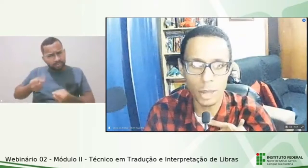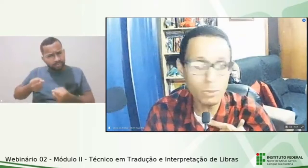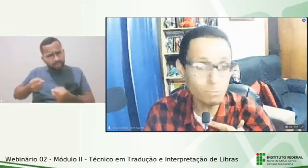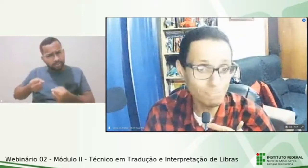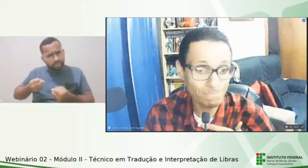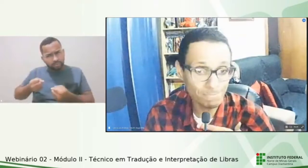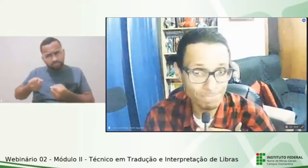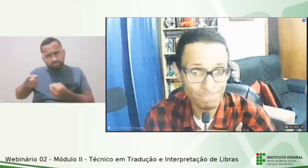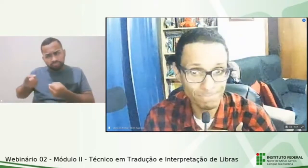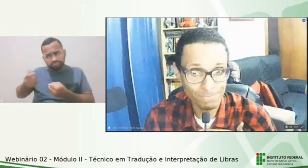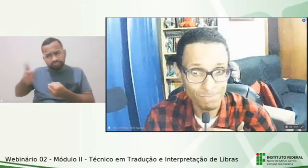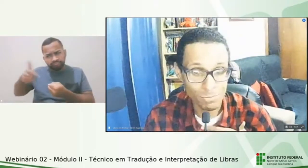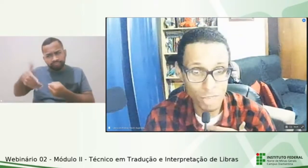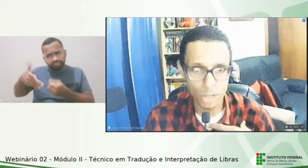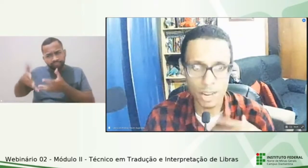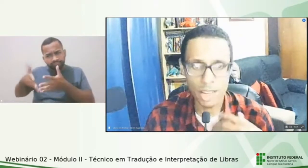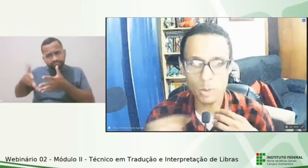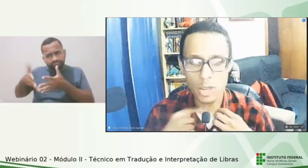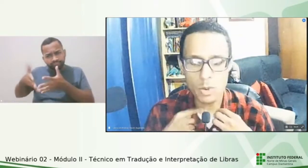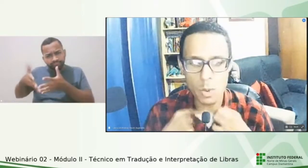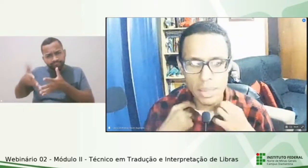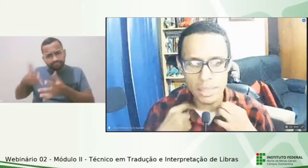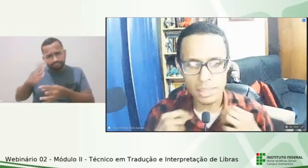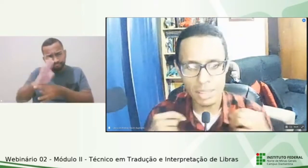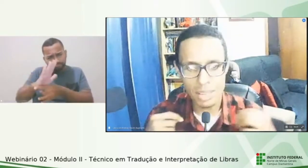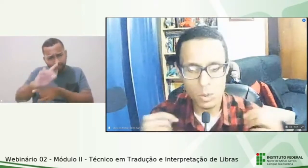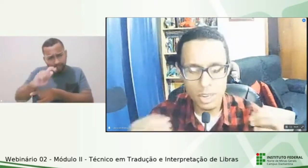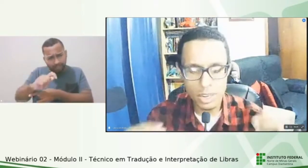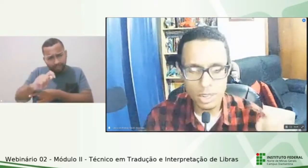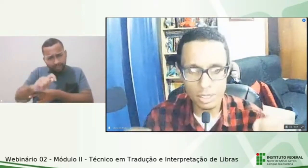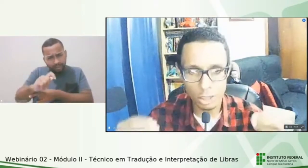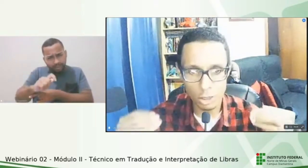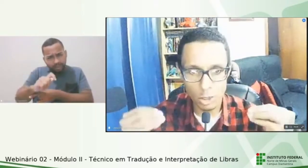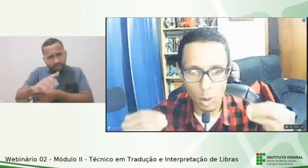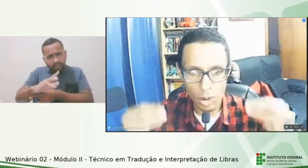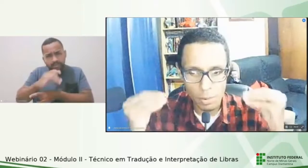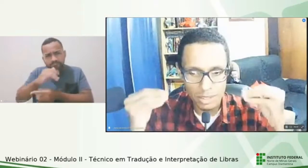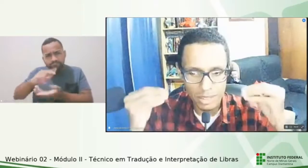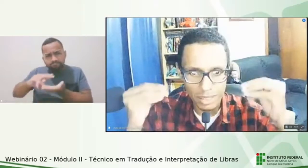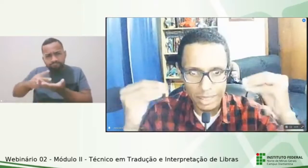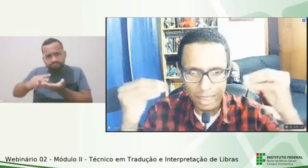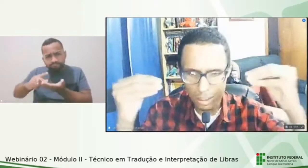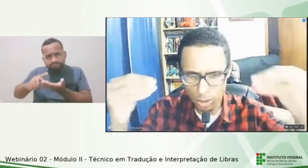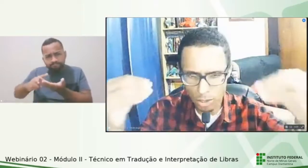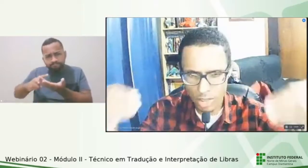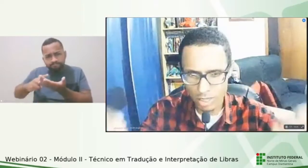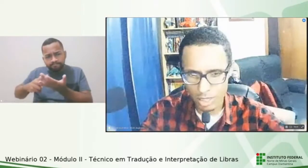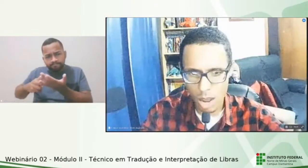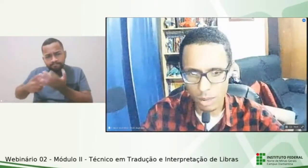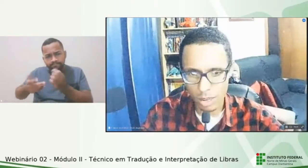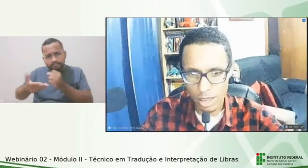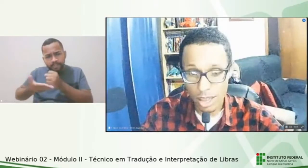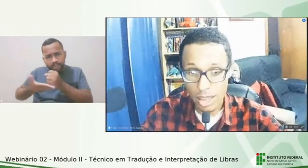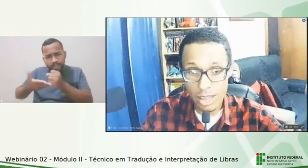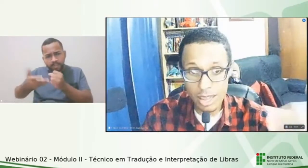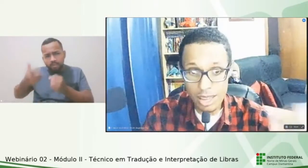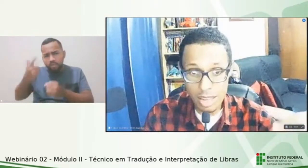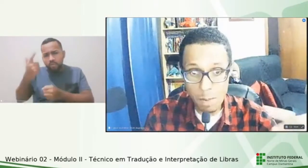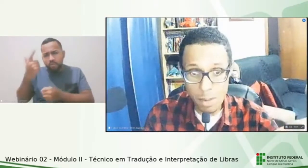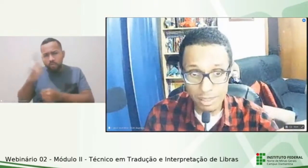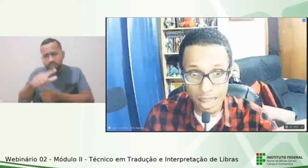tenho? Será que eu tenho competência linguística e tradutória para estar dentro de sala de aula